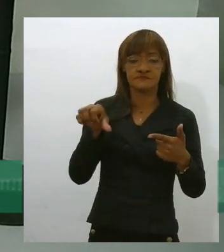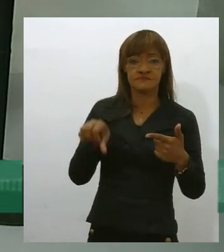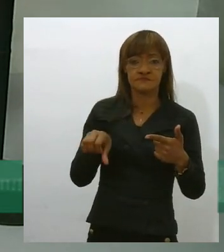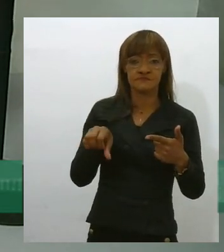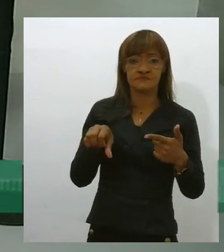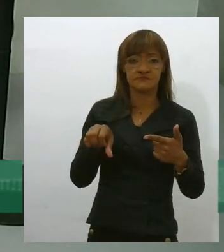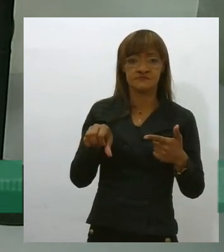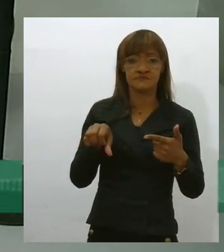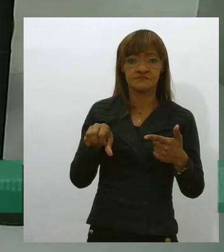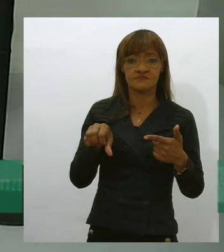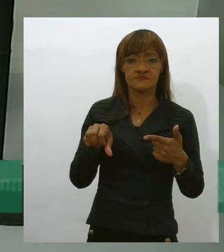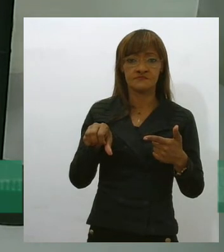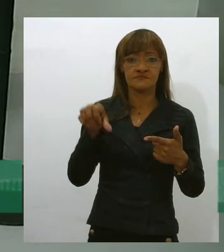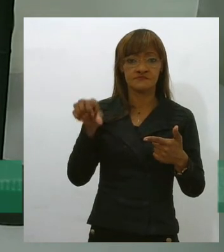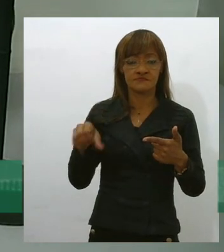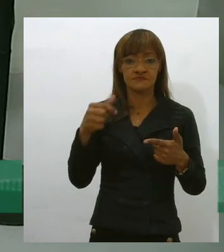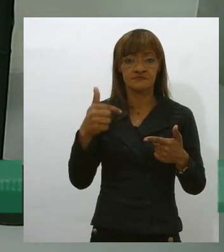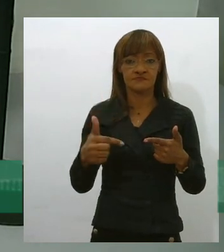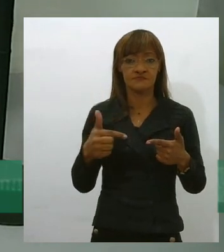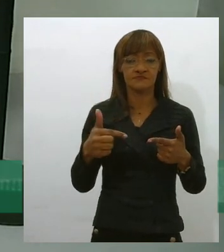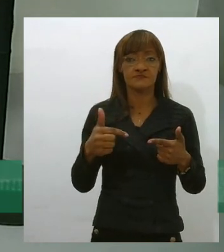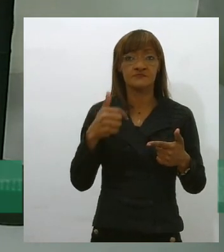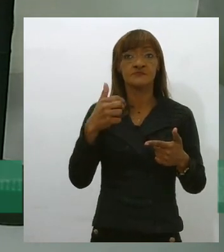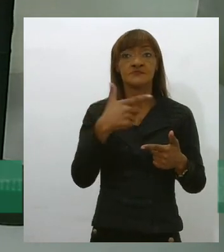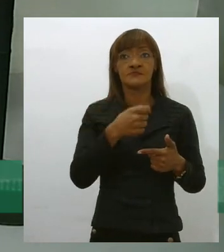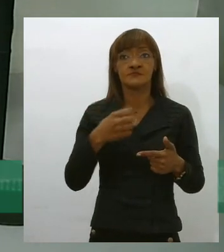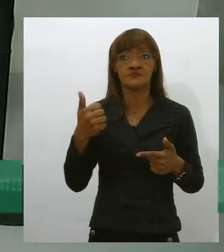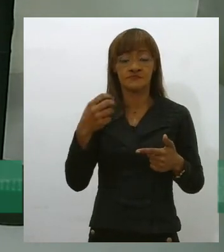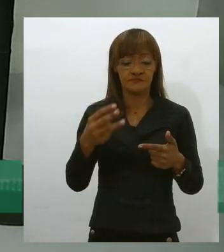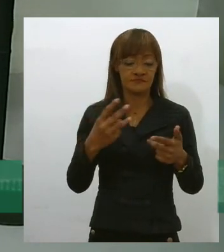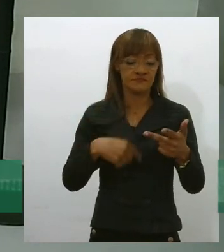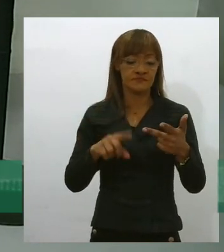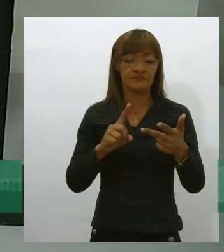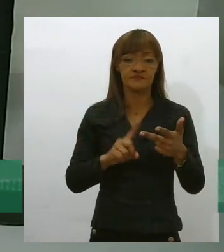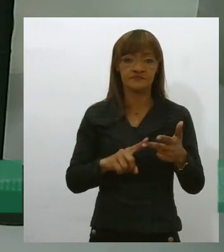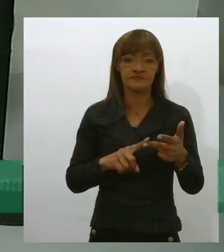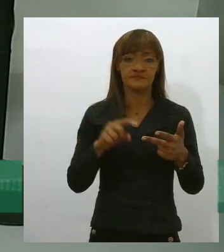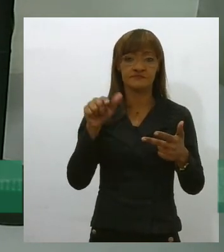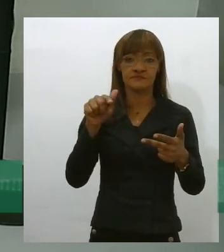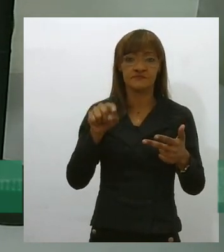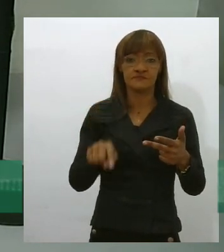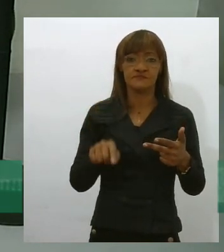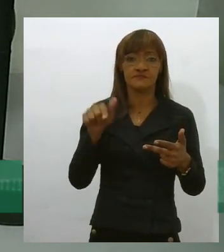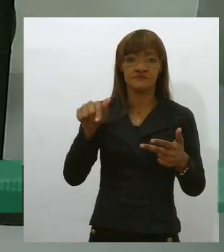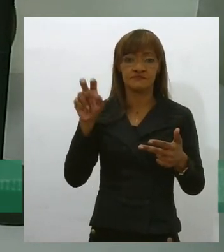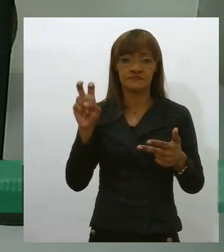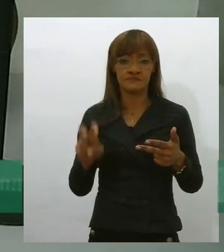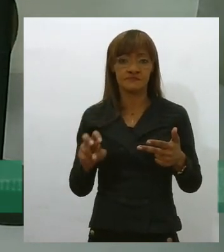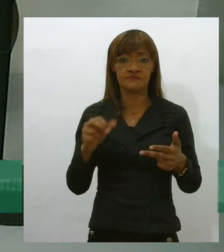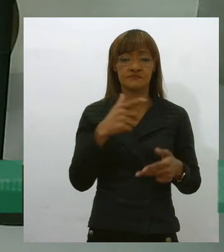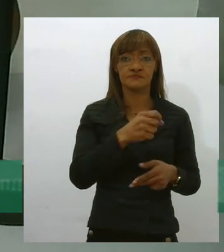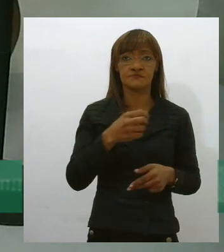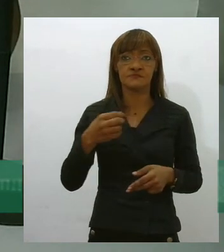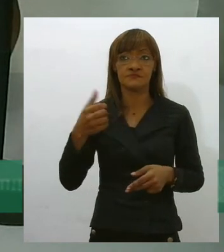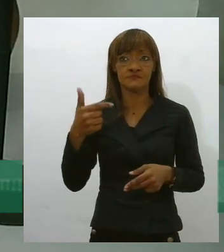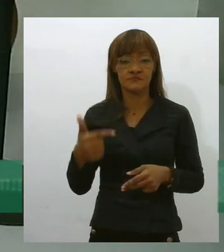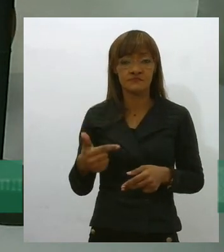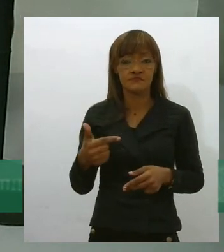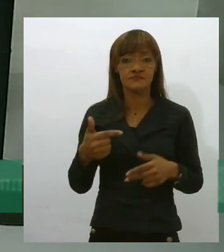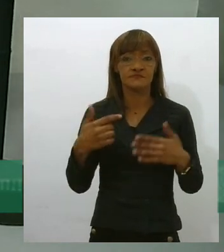5999 202013 e a gente tem um projeto de lei 7075 de 2002 que falam sobre